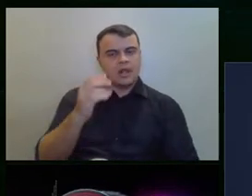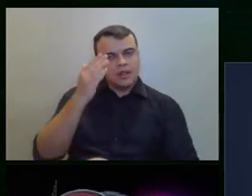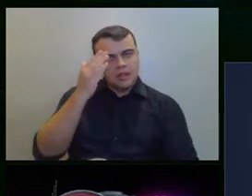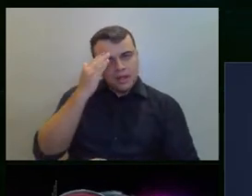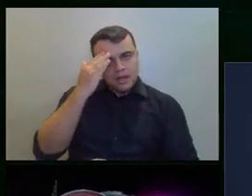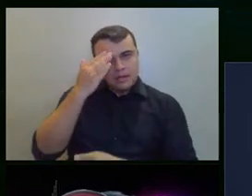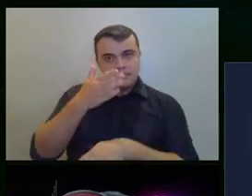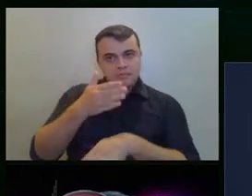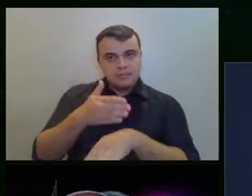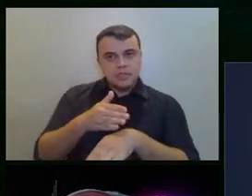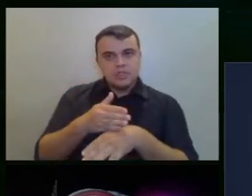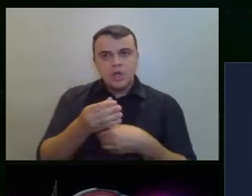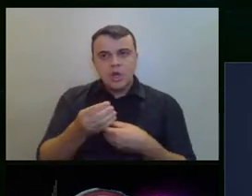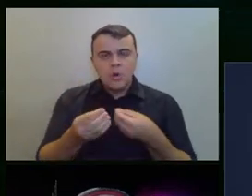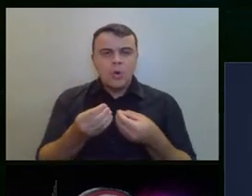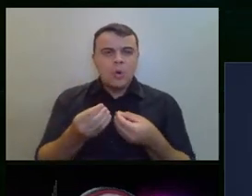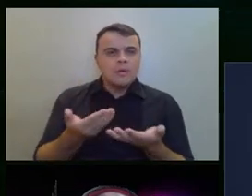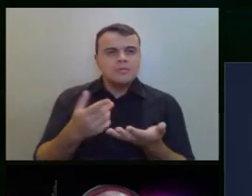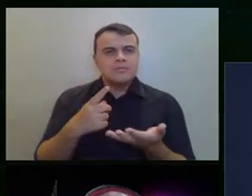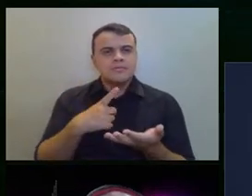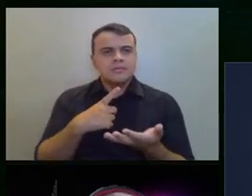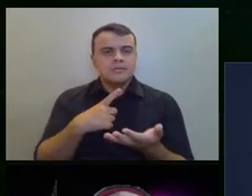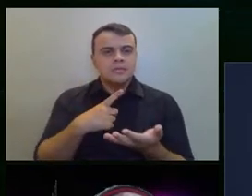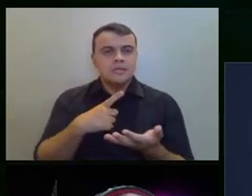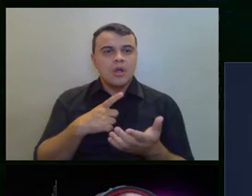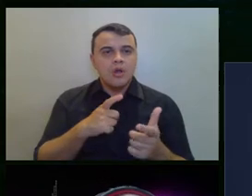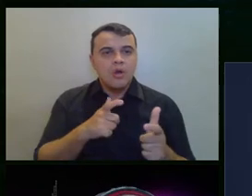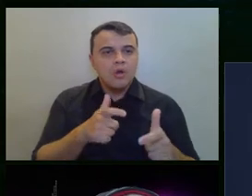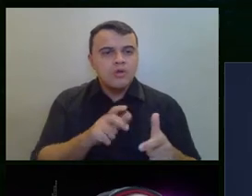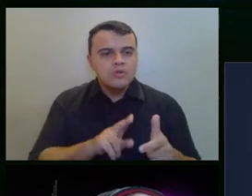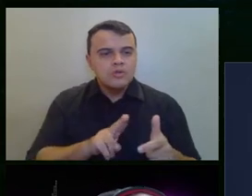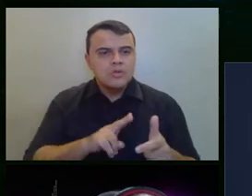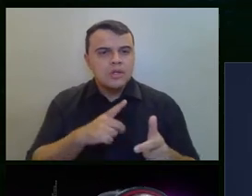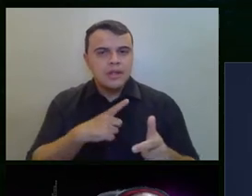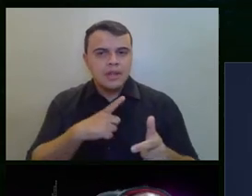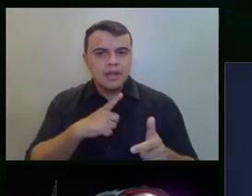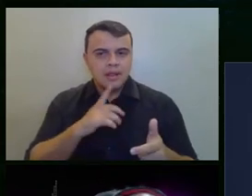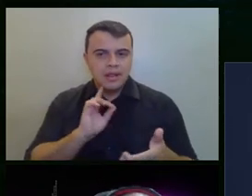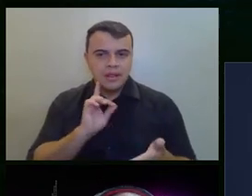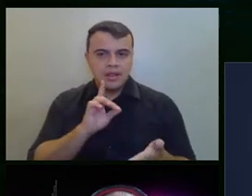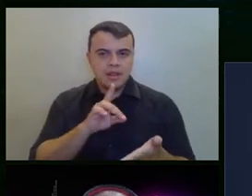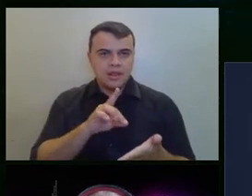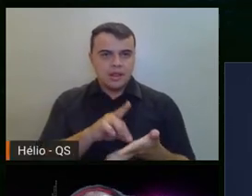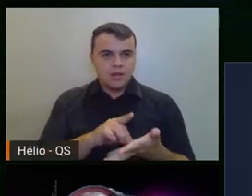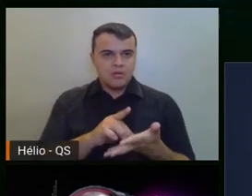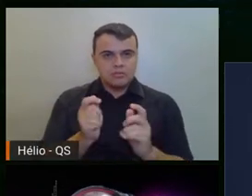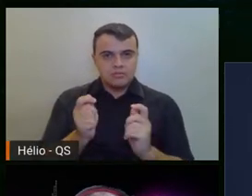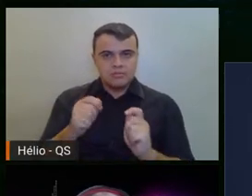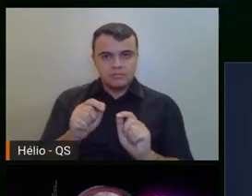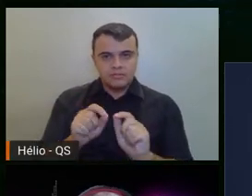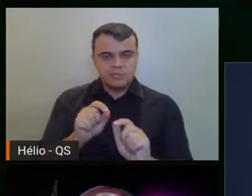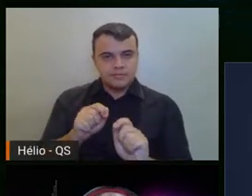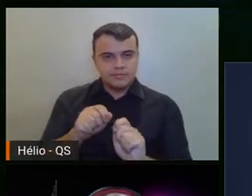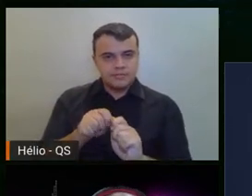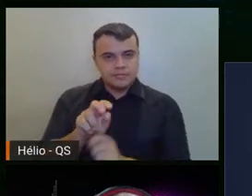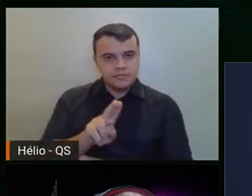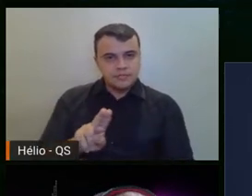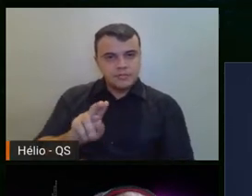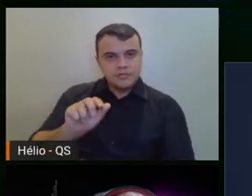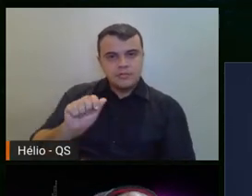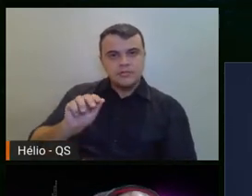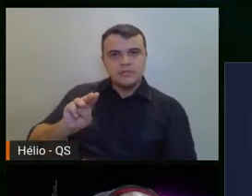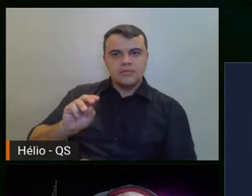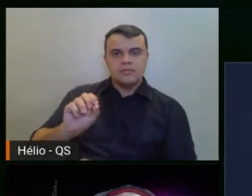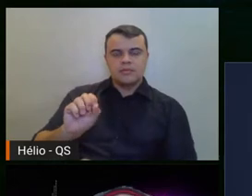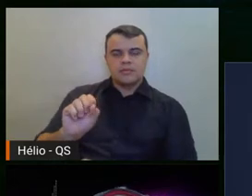na prática ele puxa Tá mas onde que eu vou utilizar isso num cenário real e por que que eu deveria utilizar a WS